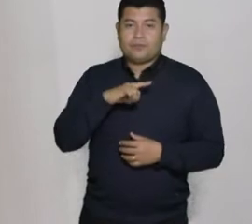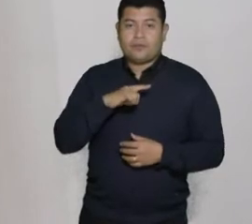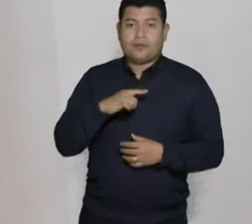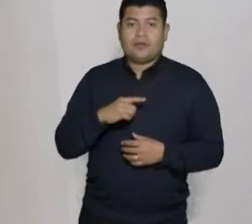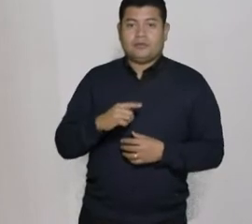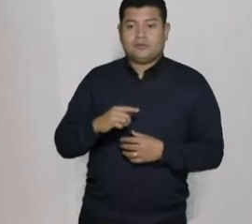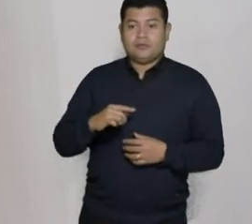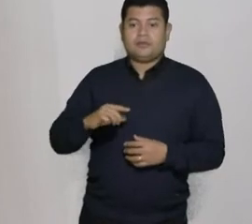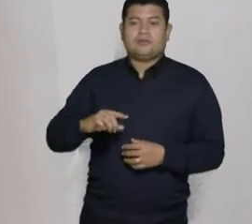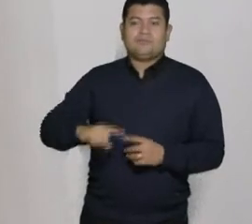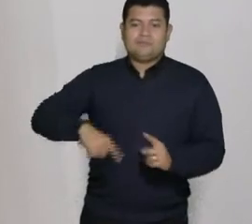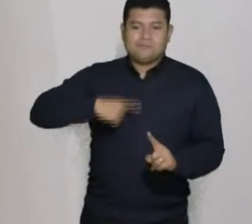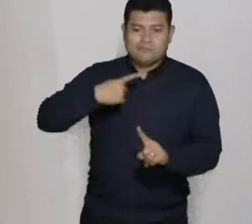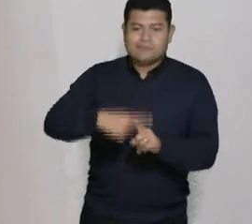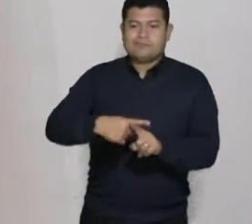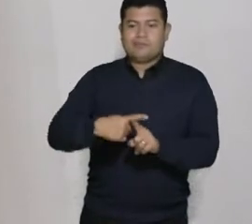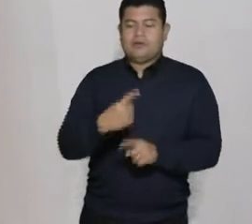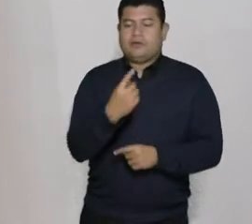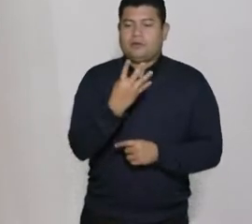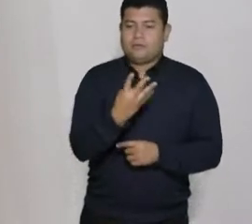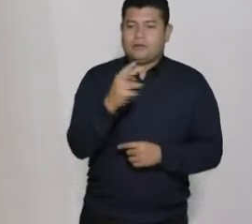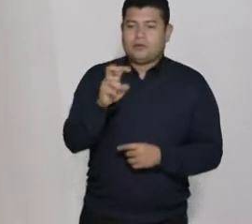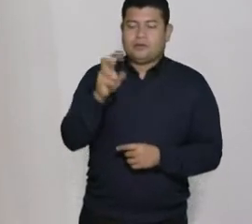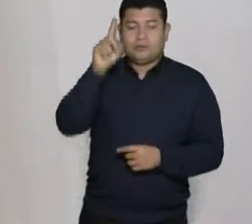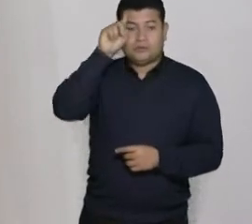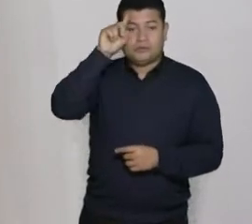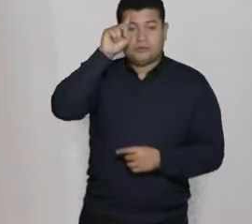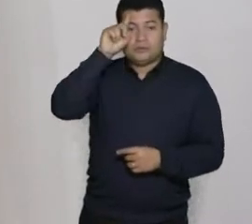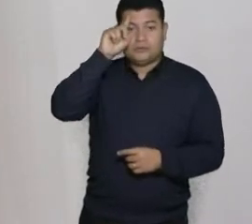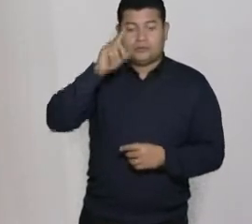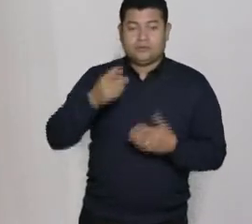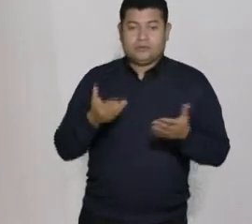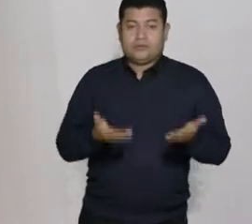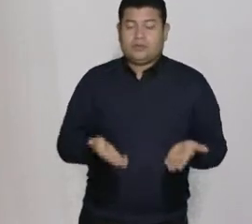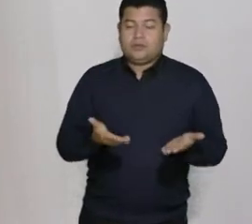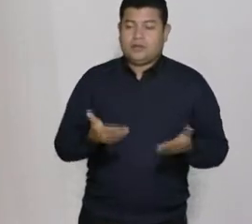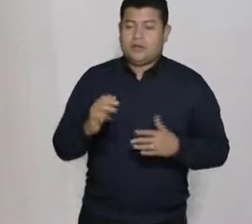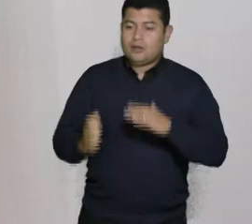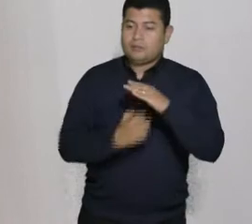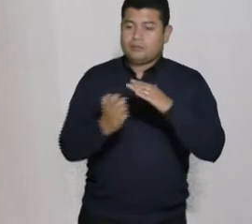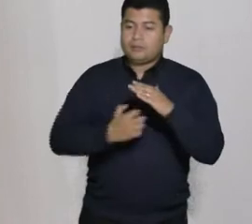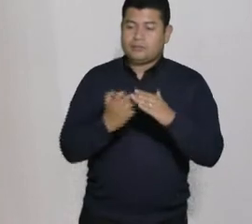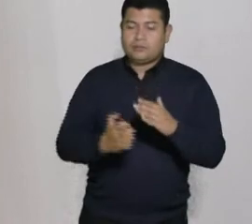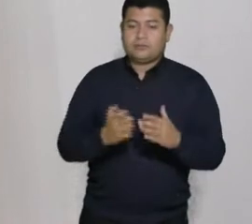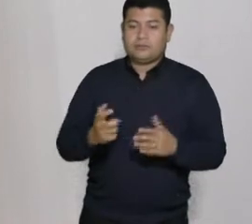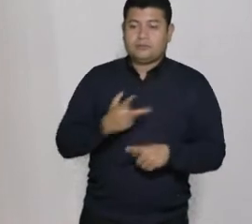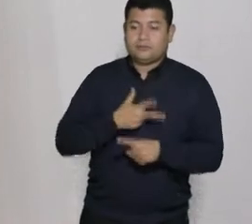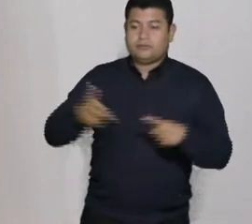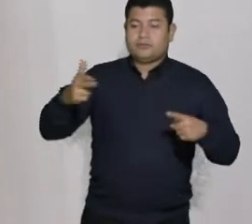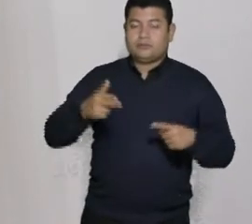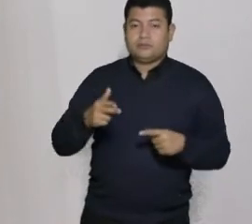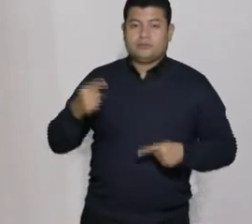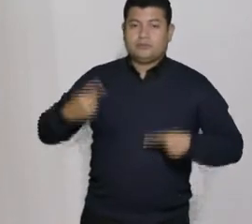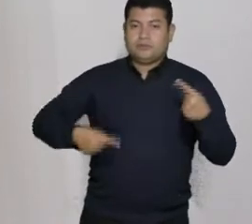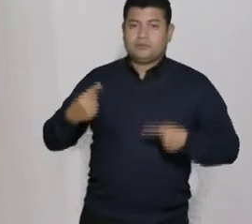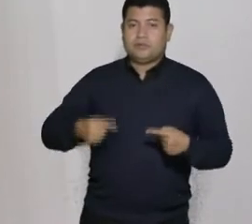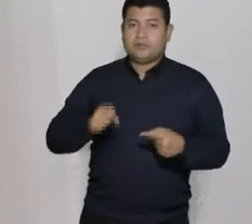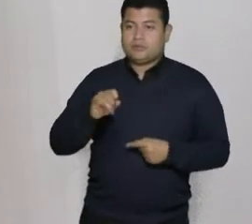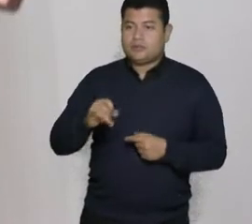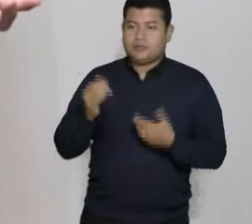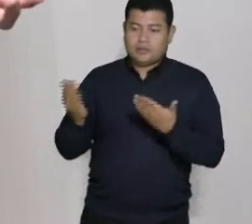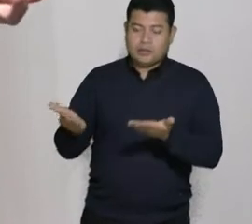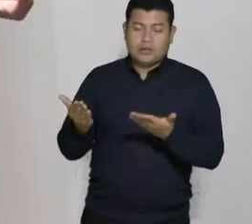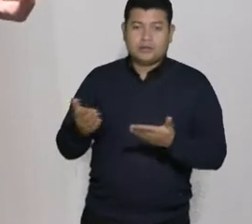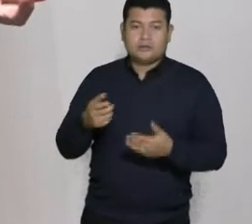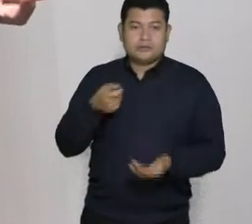45 dias após ter a empresa vencedora discutindo-se a secretaria podia ou não